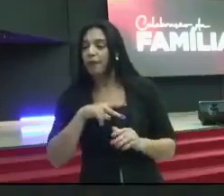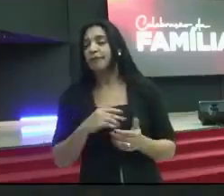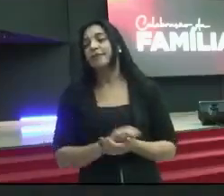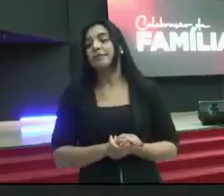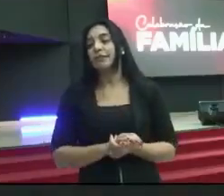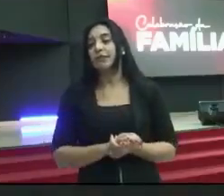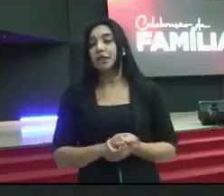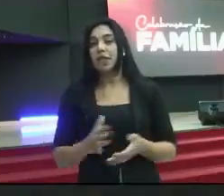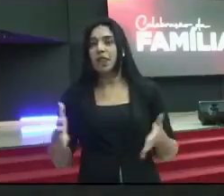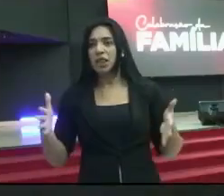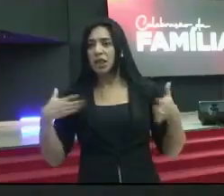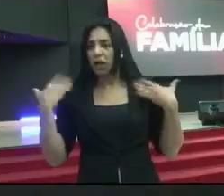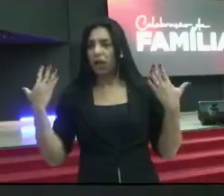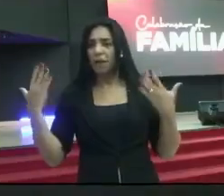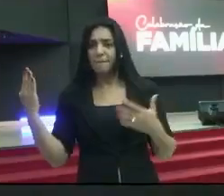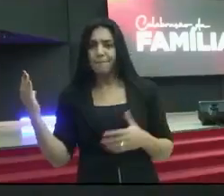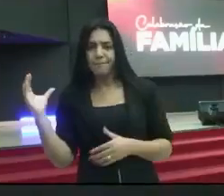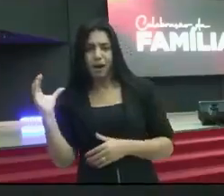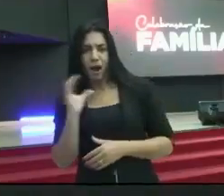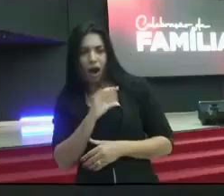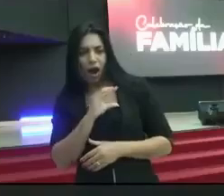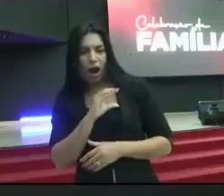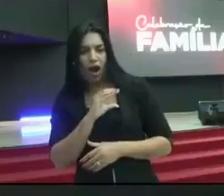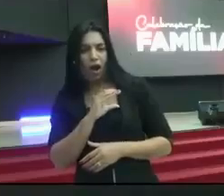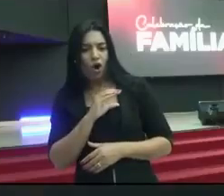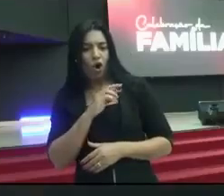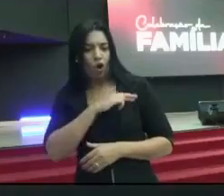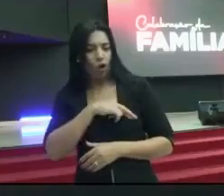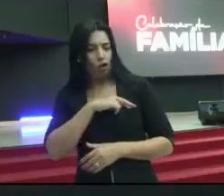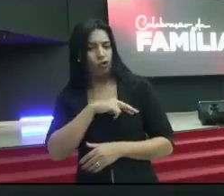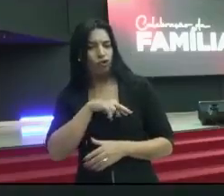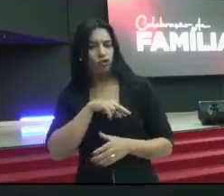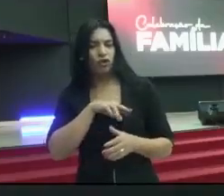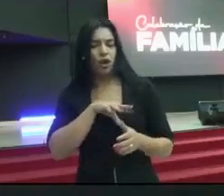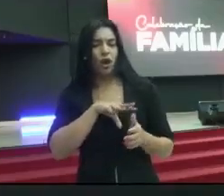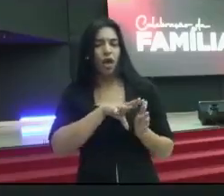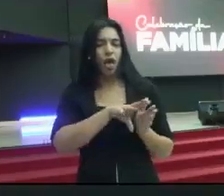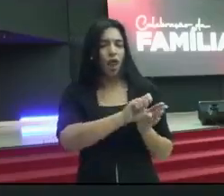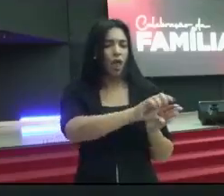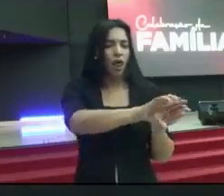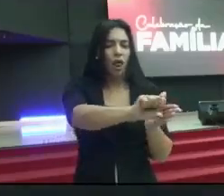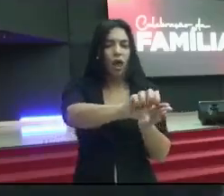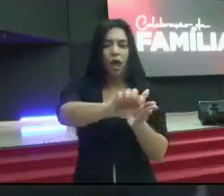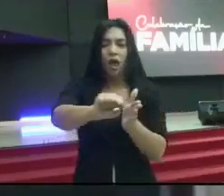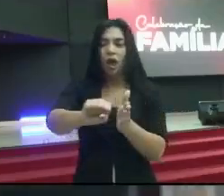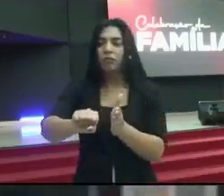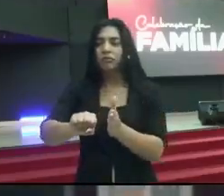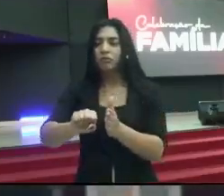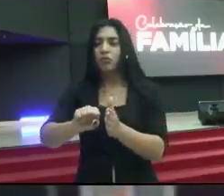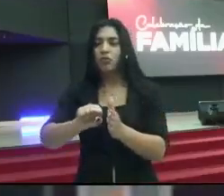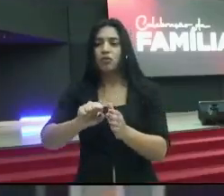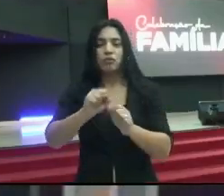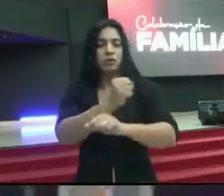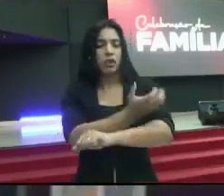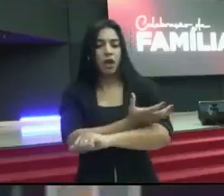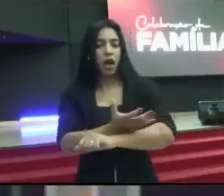De repente, Ruth começa a colher espigas nos campos de